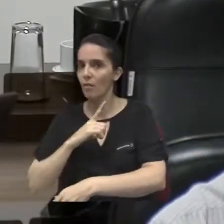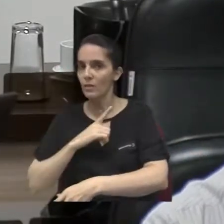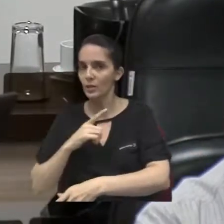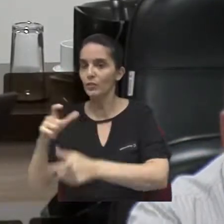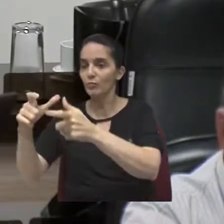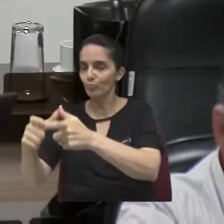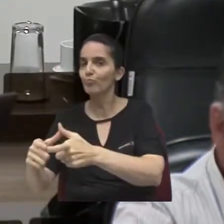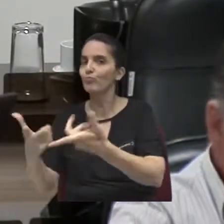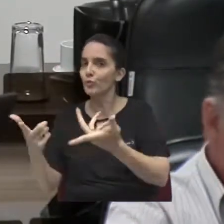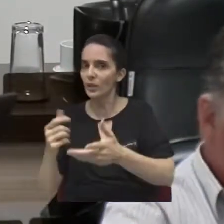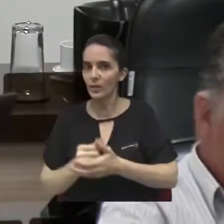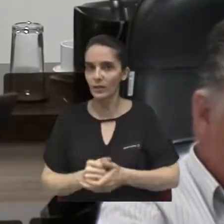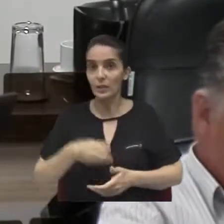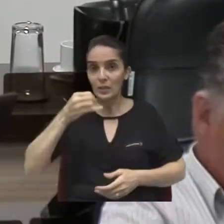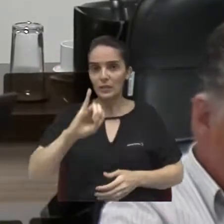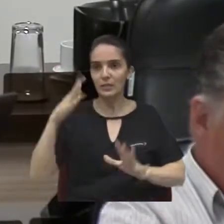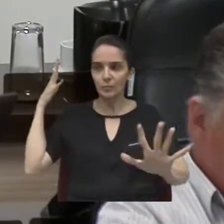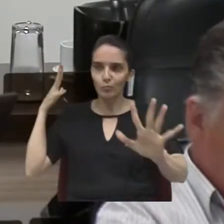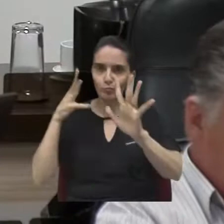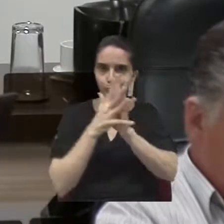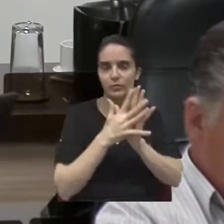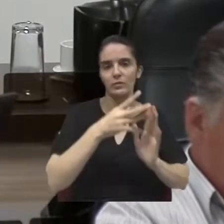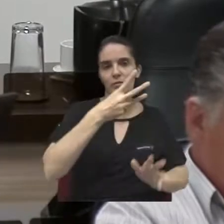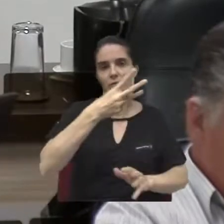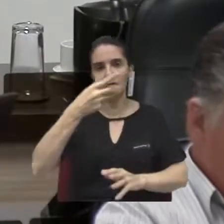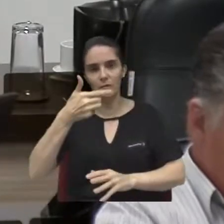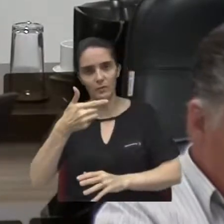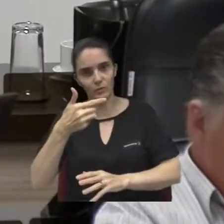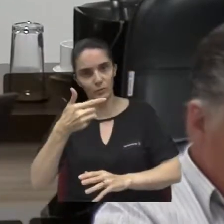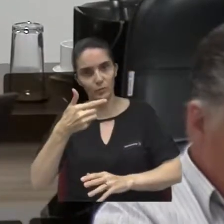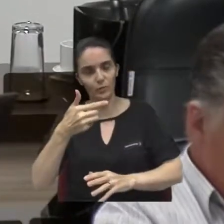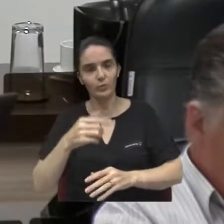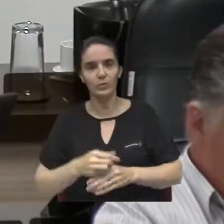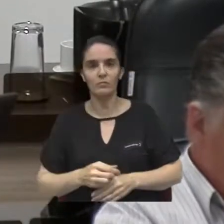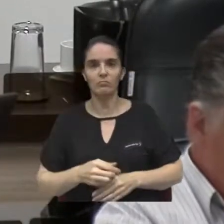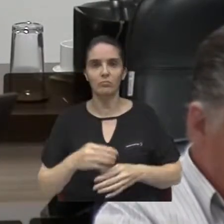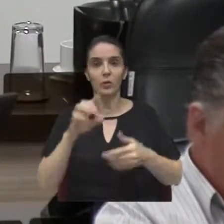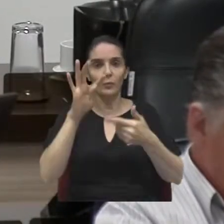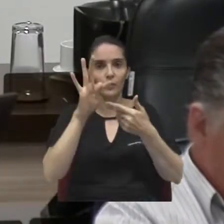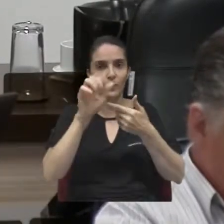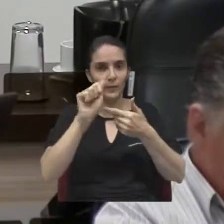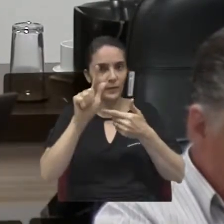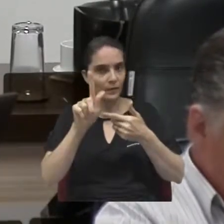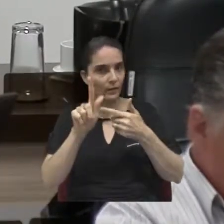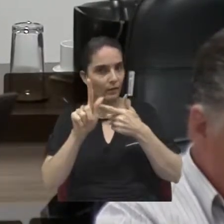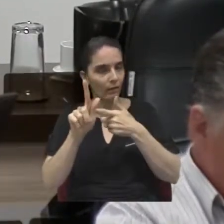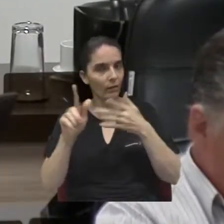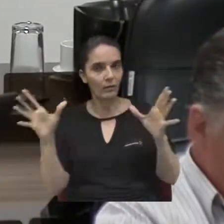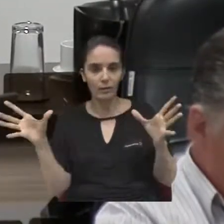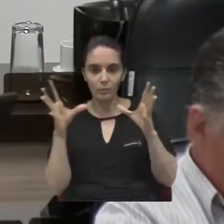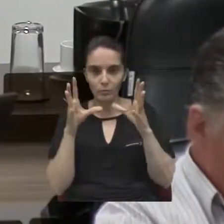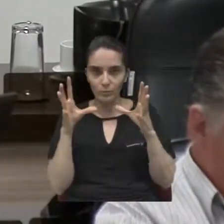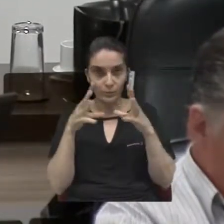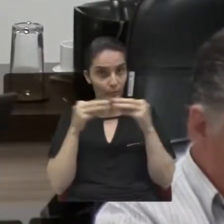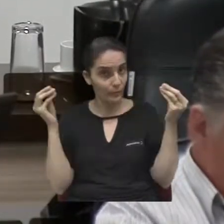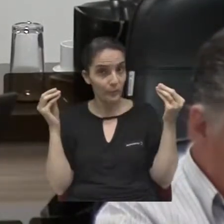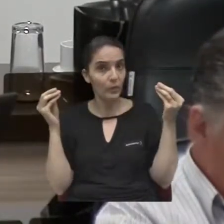que, se zerar essas 332 vagas, vai zerar o TAC, mas vai ter várias mães aí aguardando para poder fazer a inscrição. Uma parte,